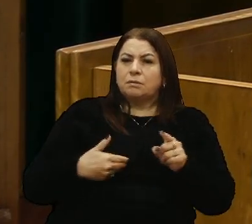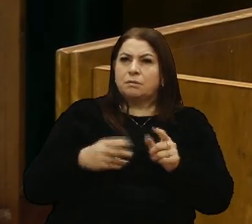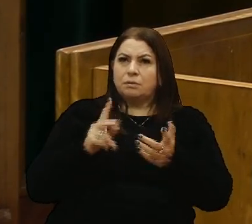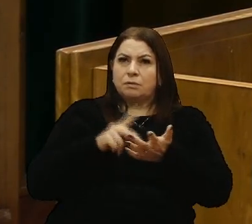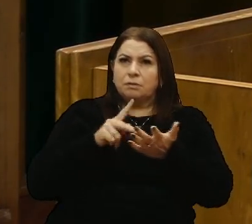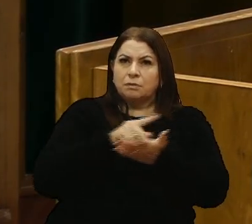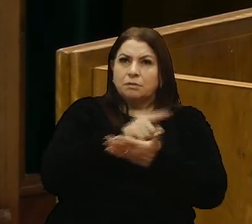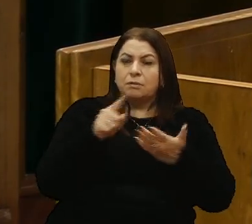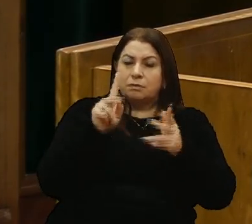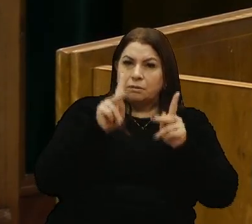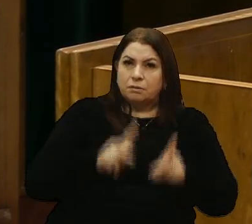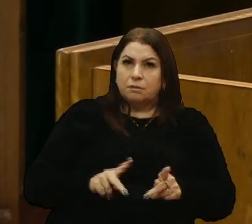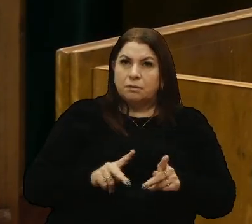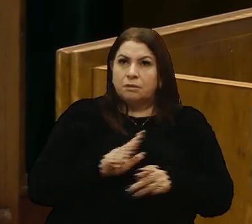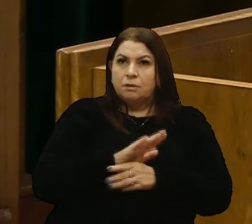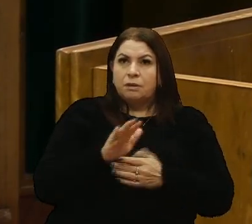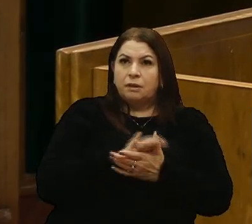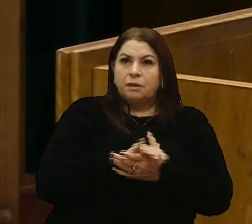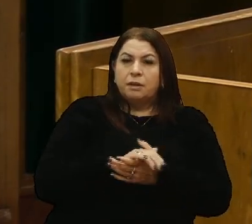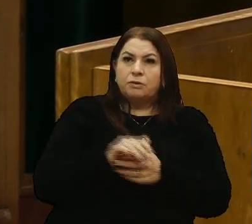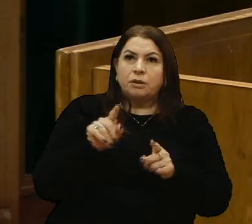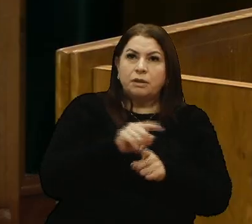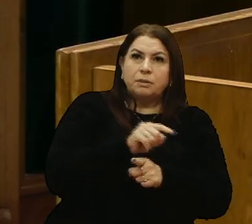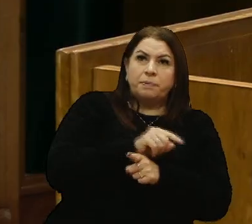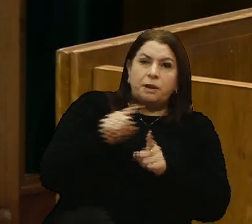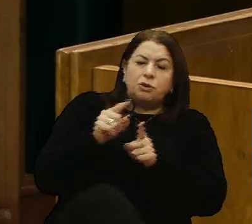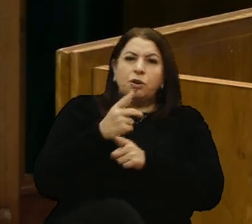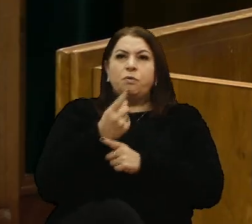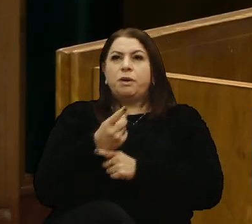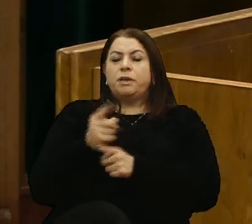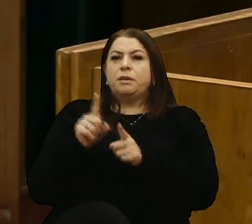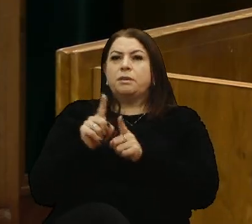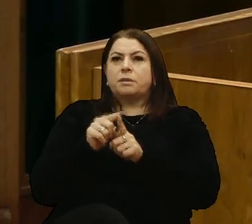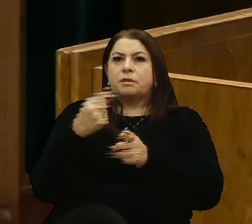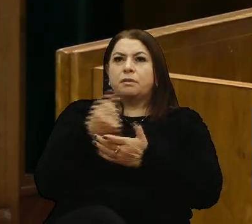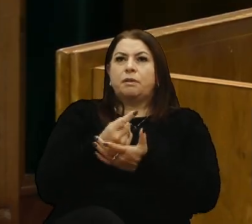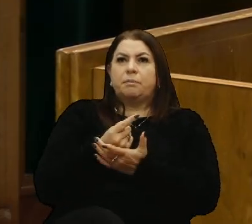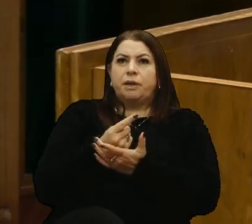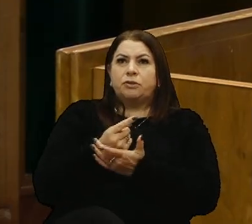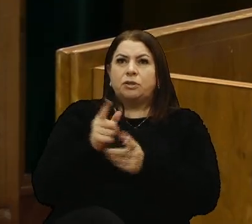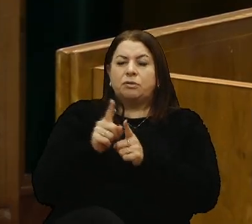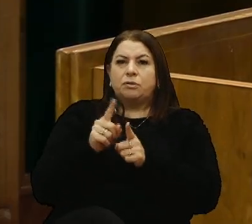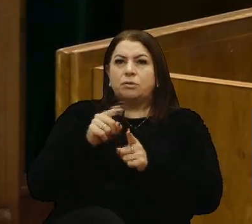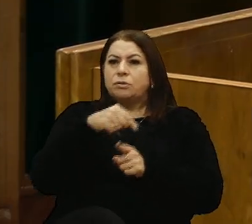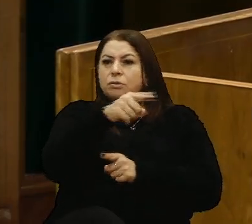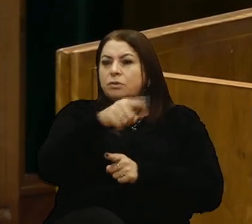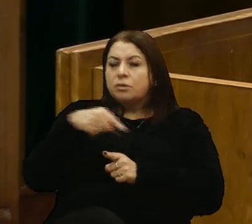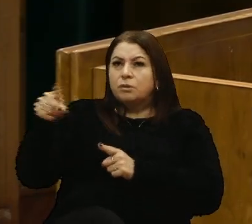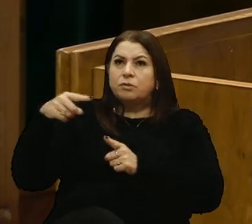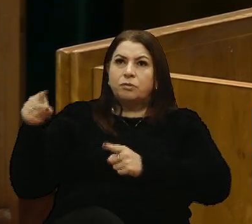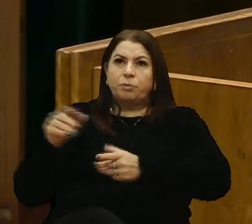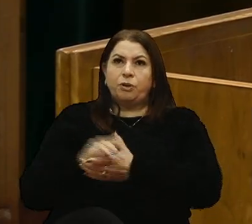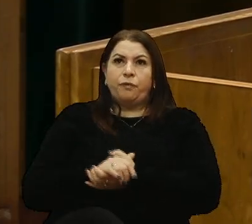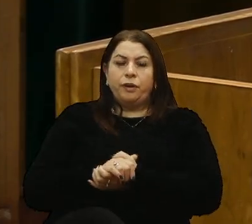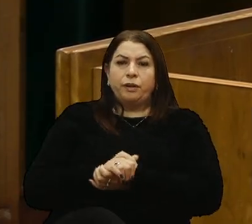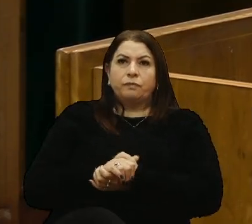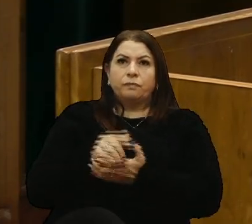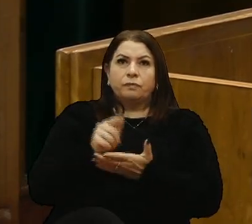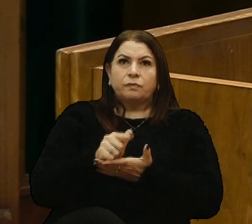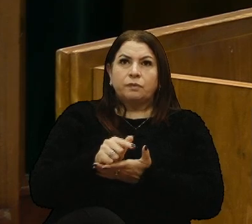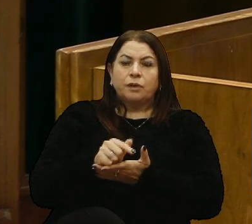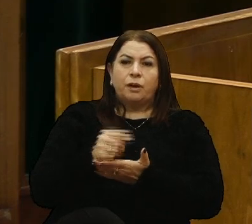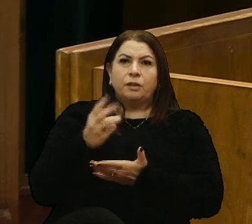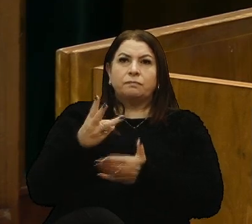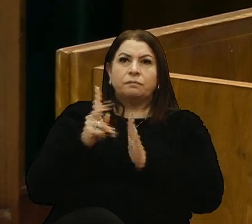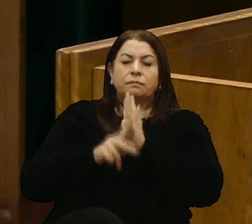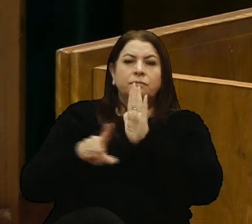as pessoas. Não dá para ficar jogando com o vereador de um jeito, com o outro do outro e com o outro pelo terceiro, que apresentaram 3